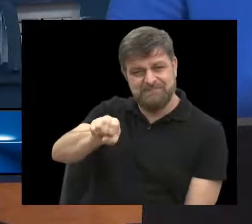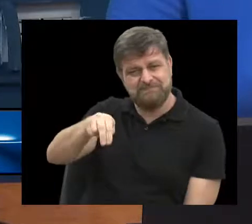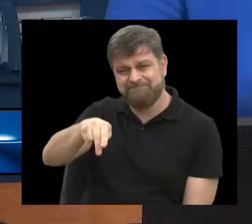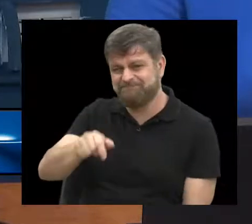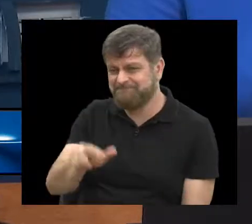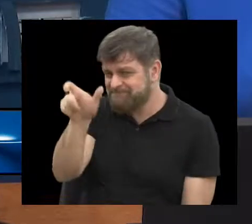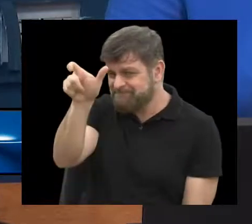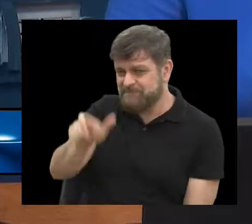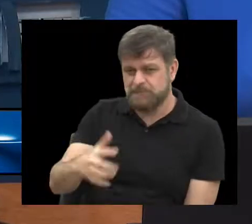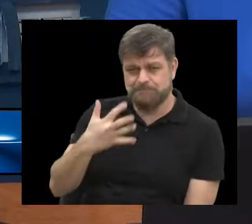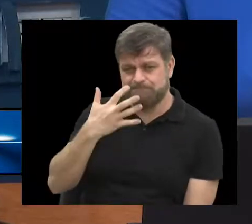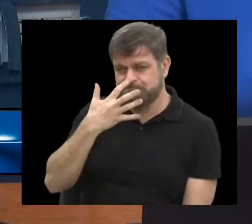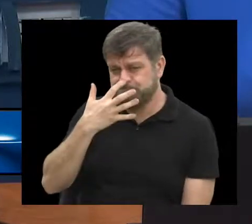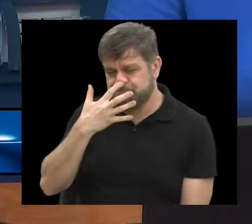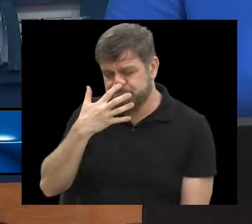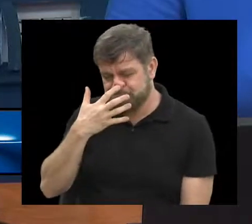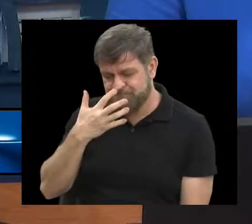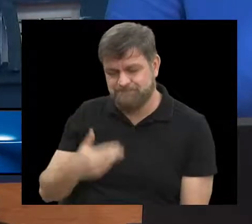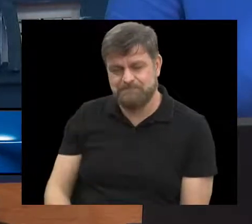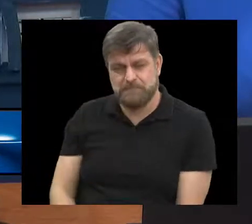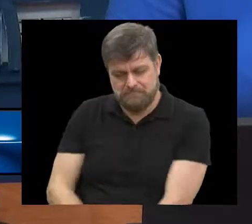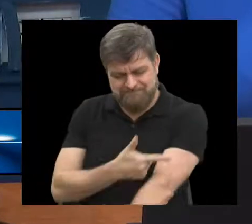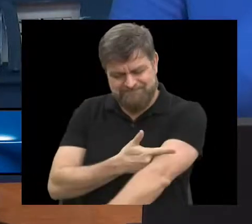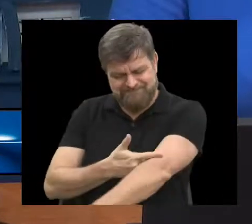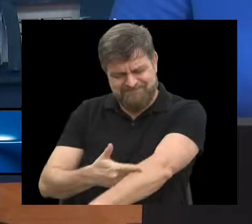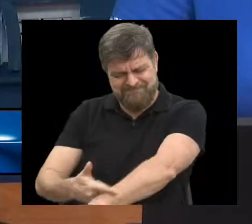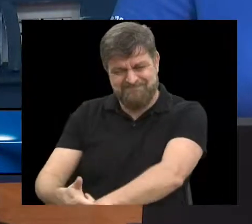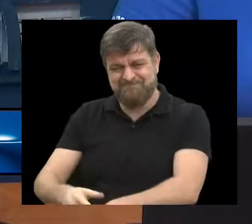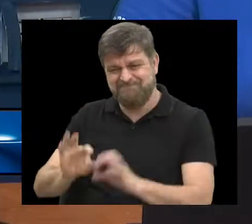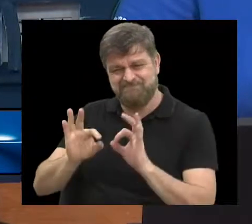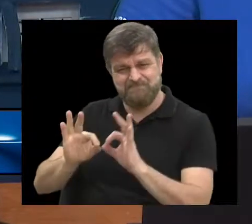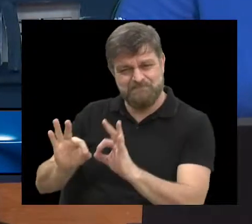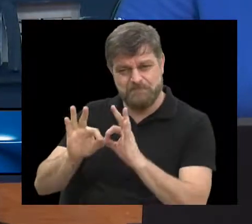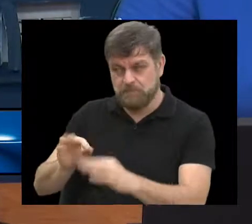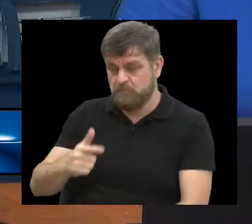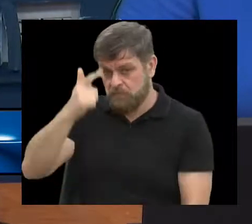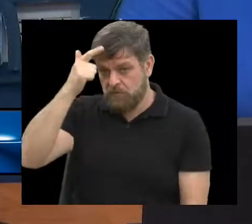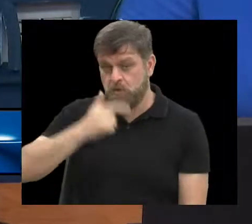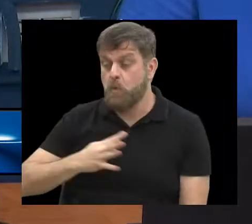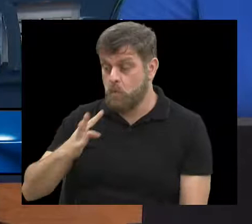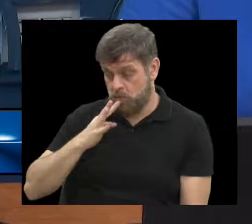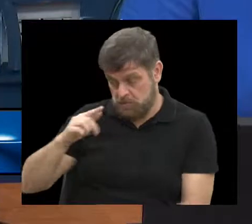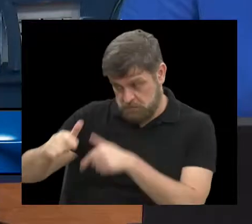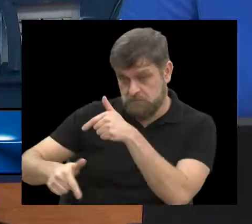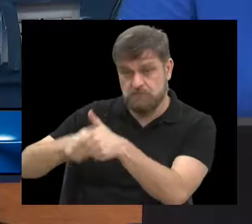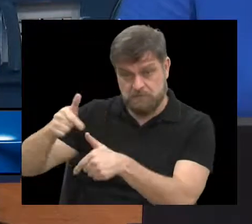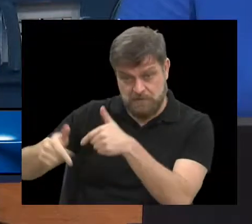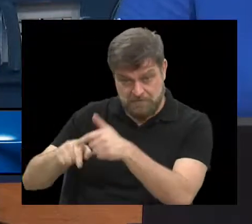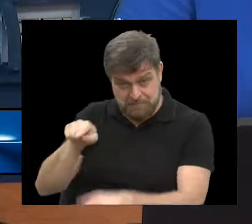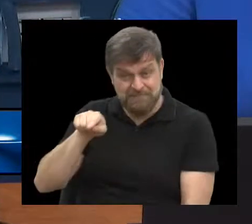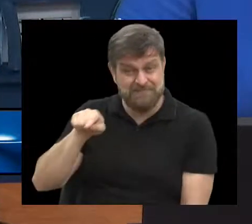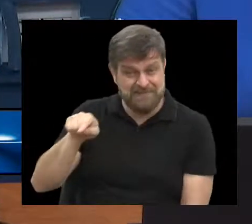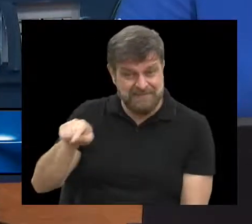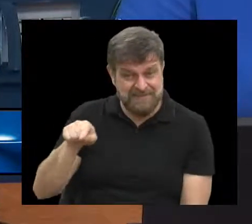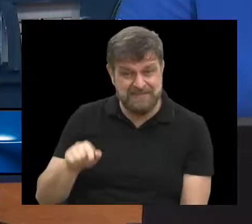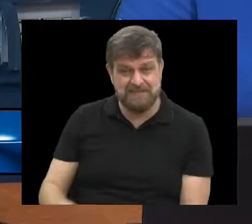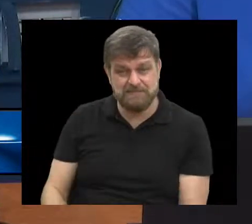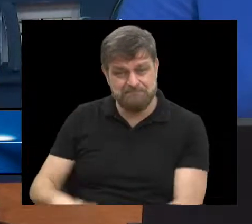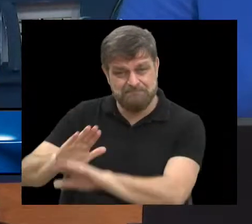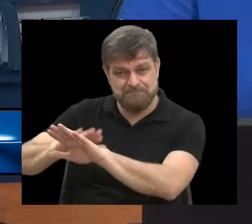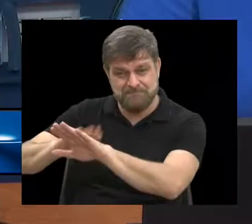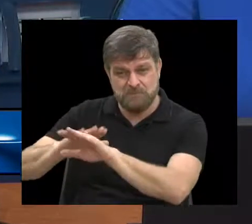tenho uma admiração muito grande, ele sabe muito bem disso. Eu acompanho o trabalho que ele faz lá com